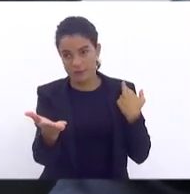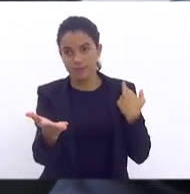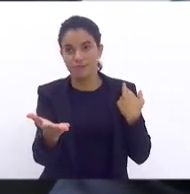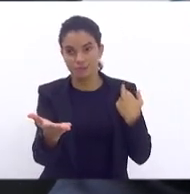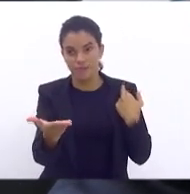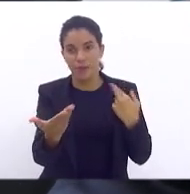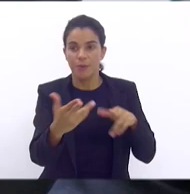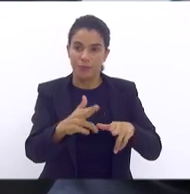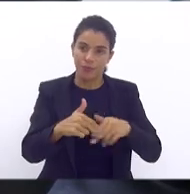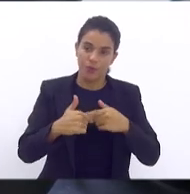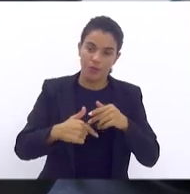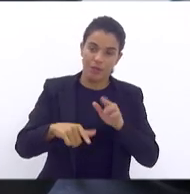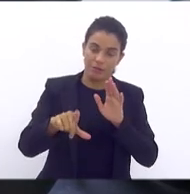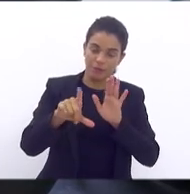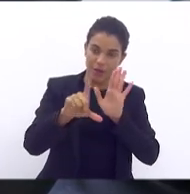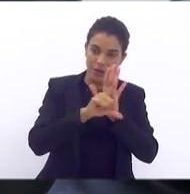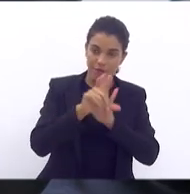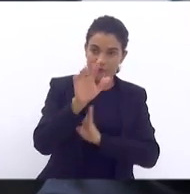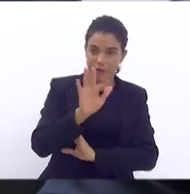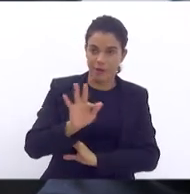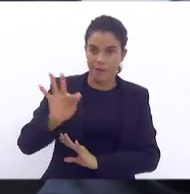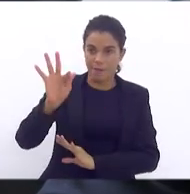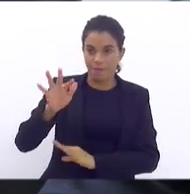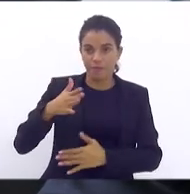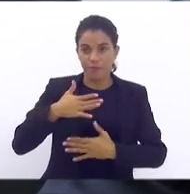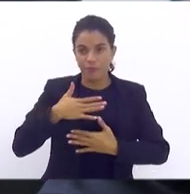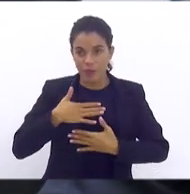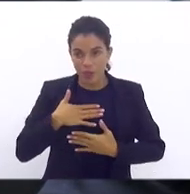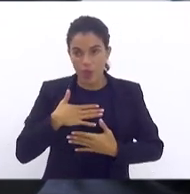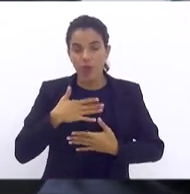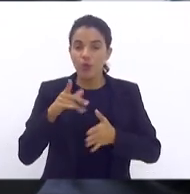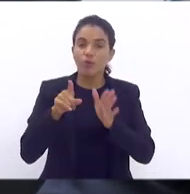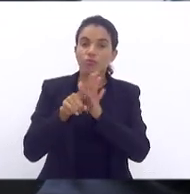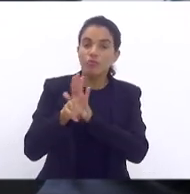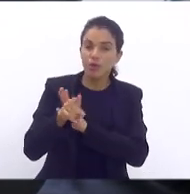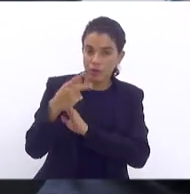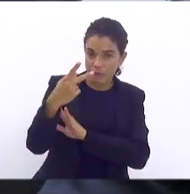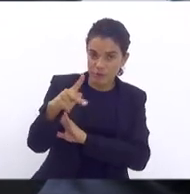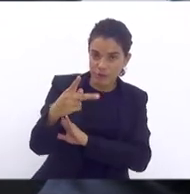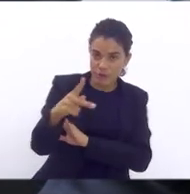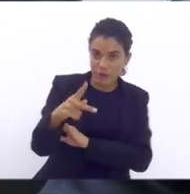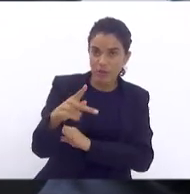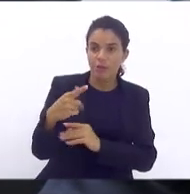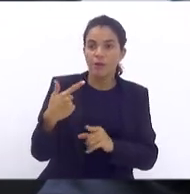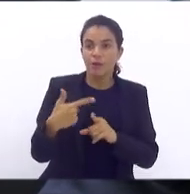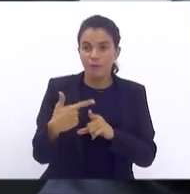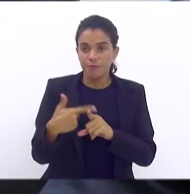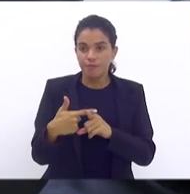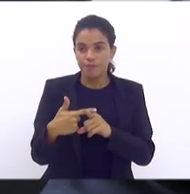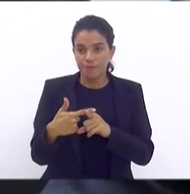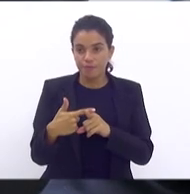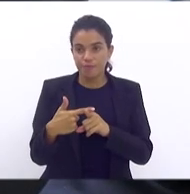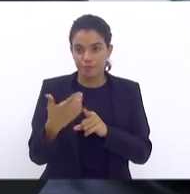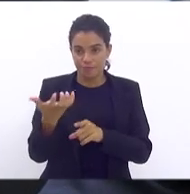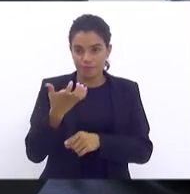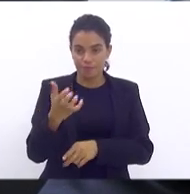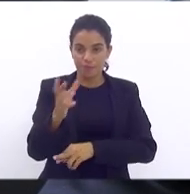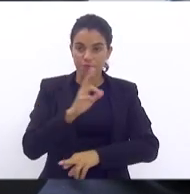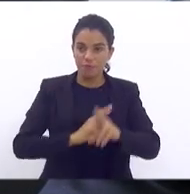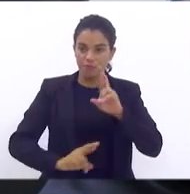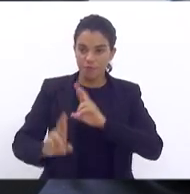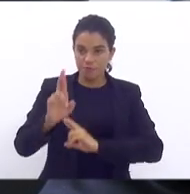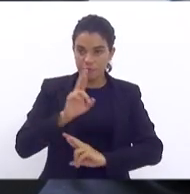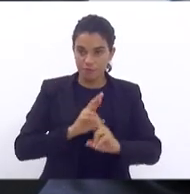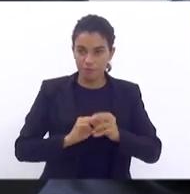com a legislação federal, eu estou fazendo, indagando, formulando essa pergunta, que eu ouvi a resposta. A resposta de vocês. Qual